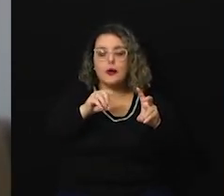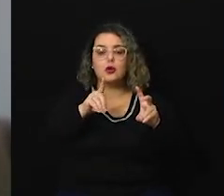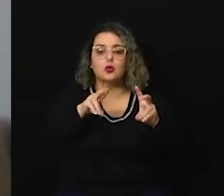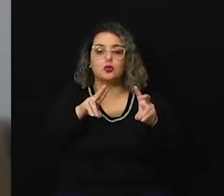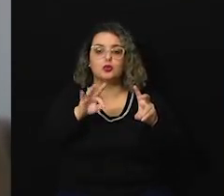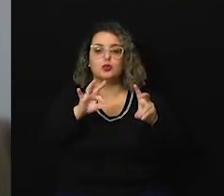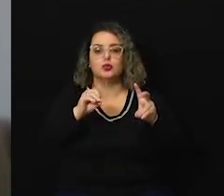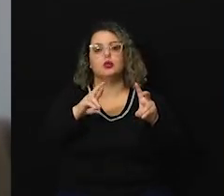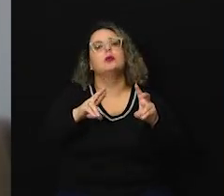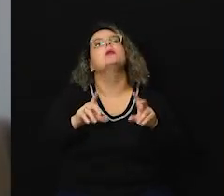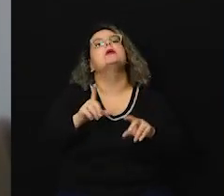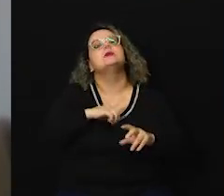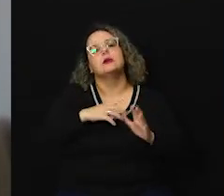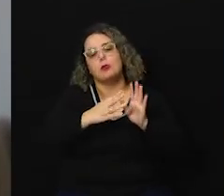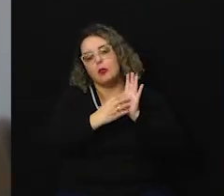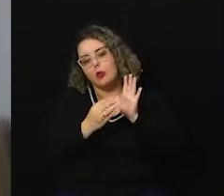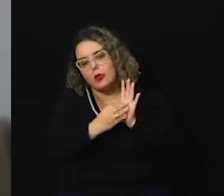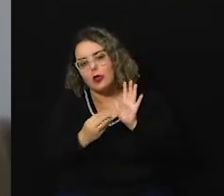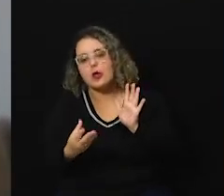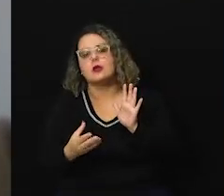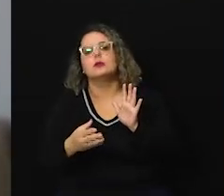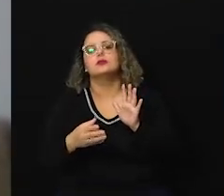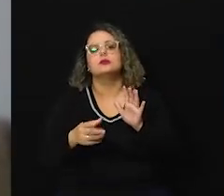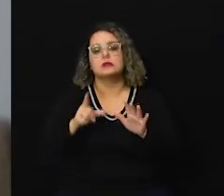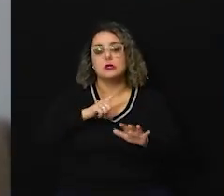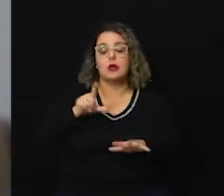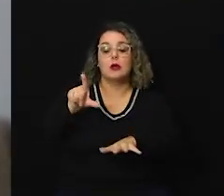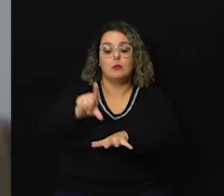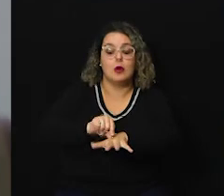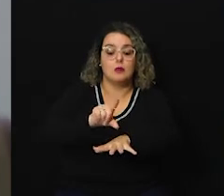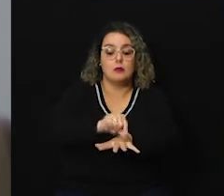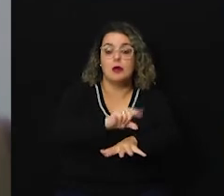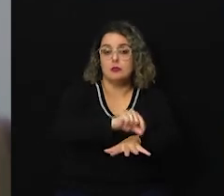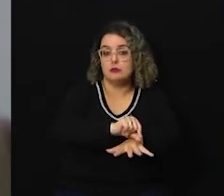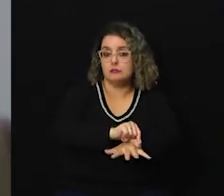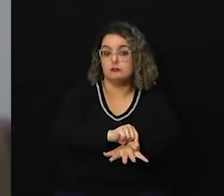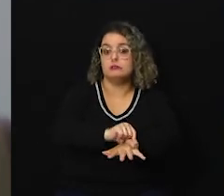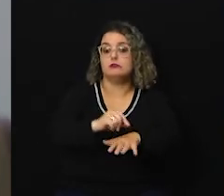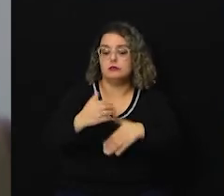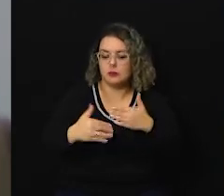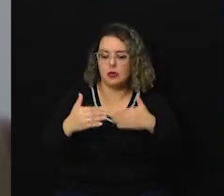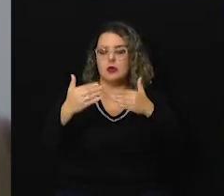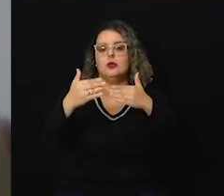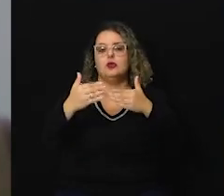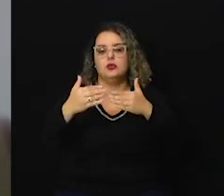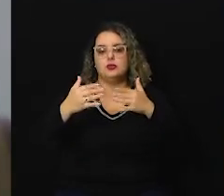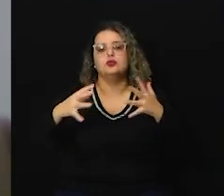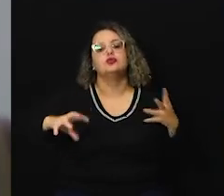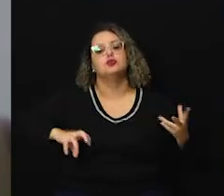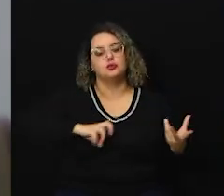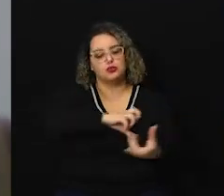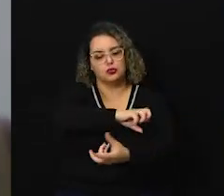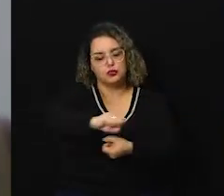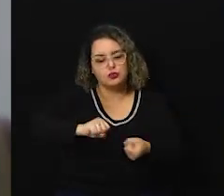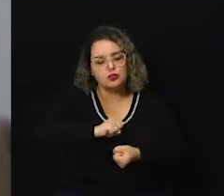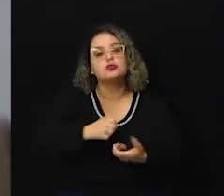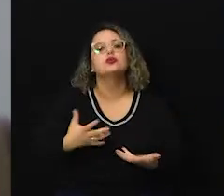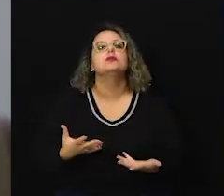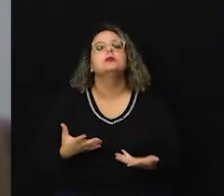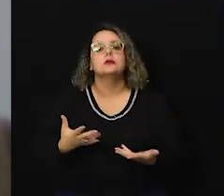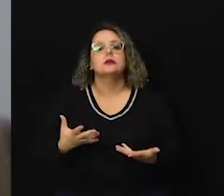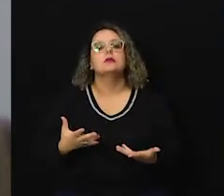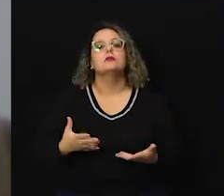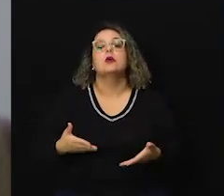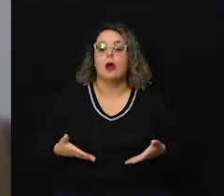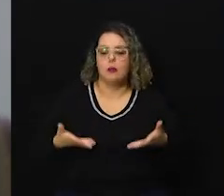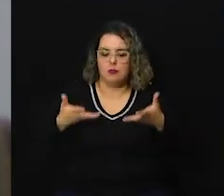eu acho que existem modelos existem exemplos existem caminhos para fazer para produzir de forma sustentável isso existe é